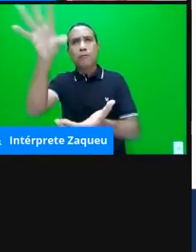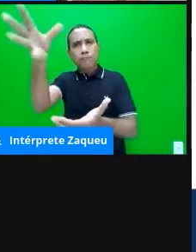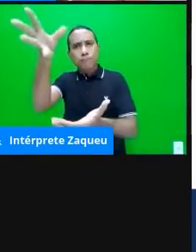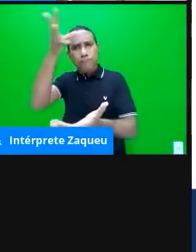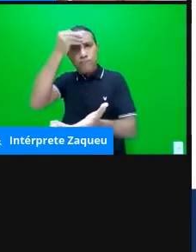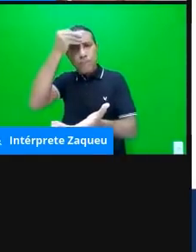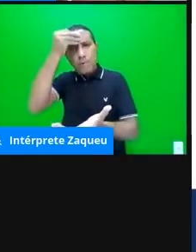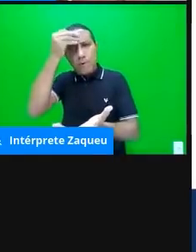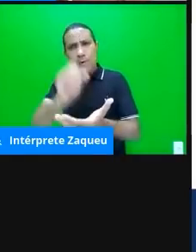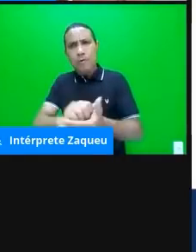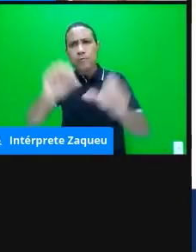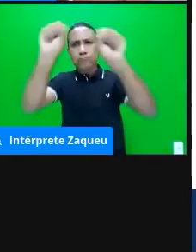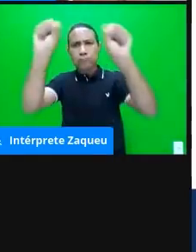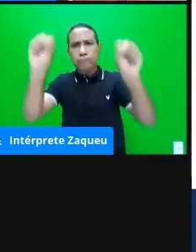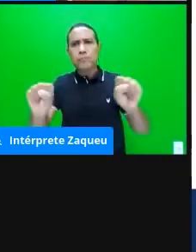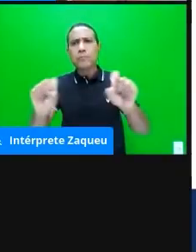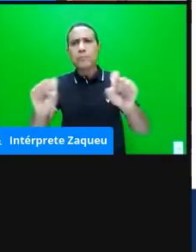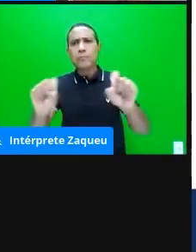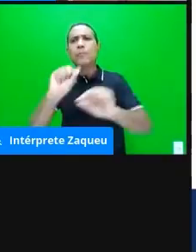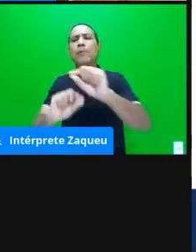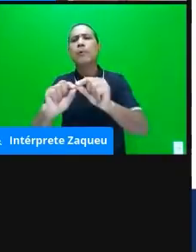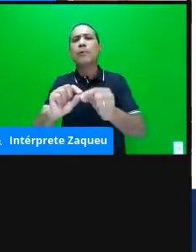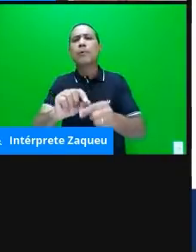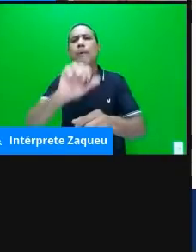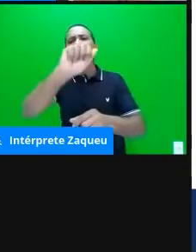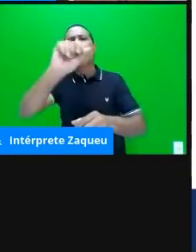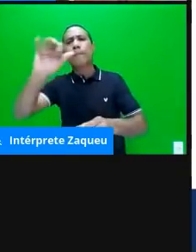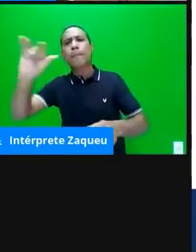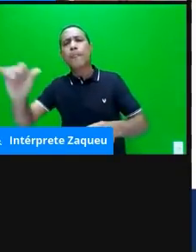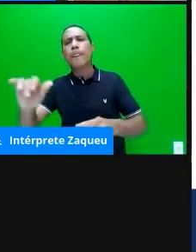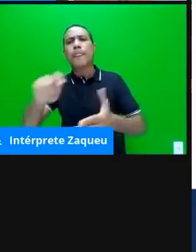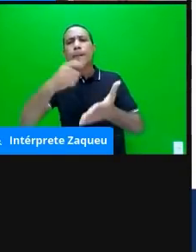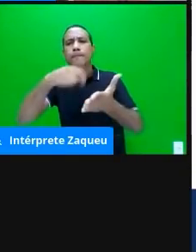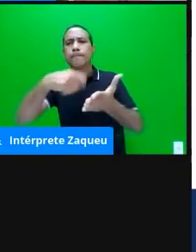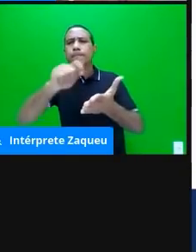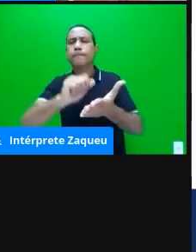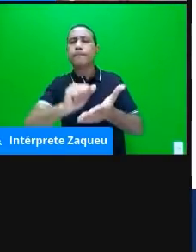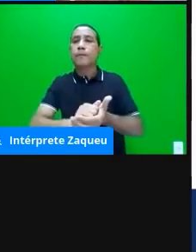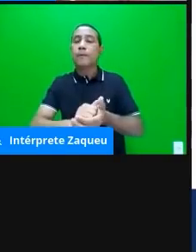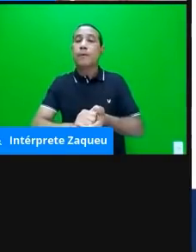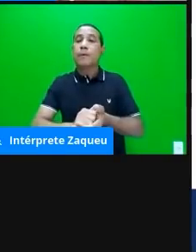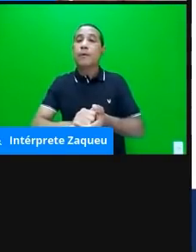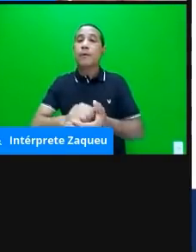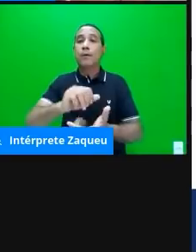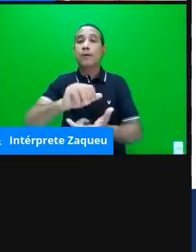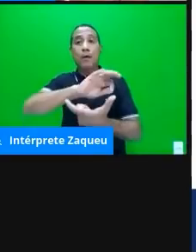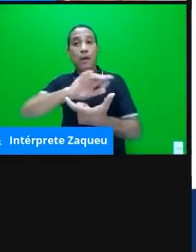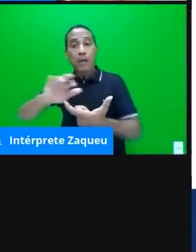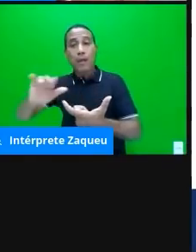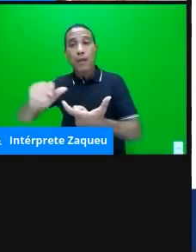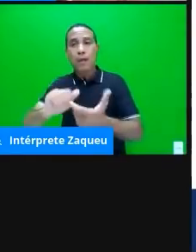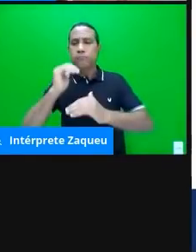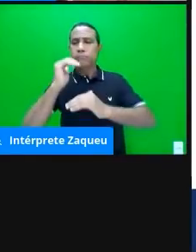ortográfico. E letramento é o desenvolvimento dessas habilidades de